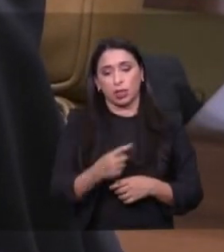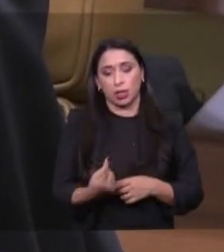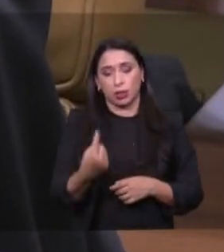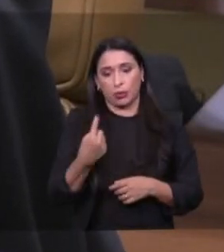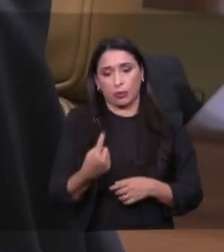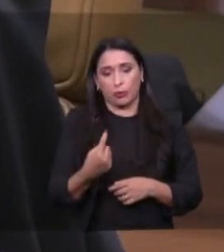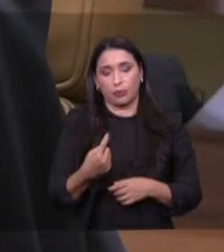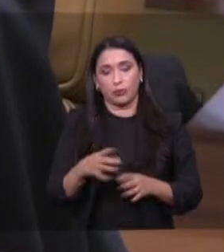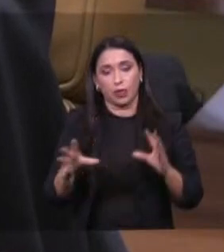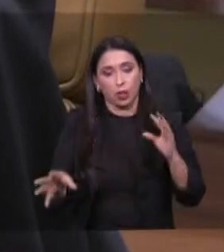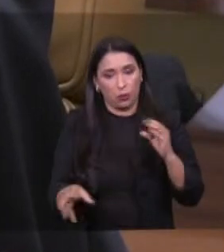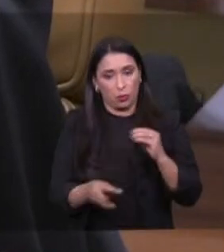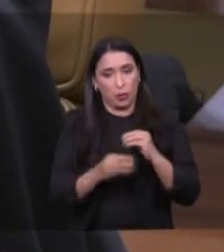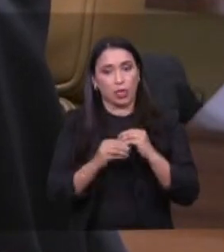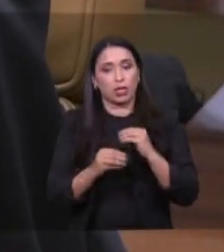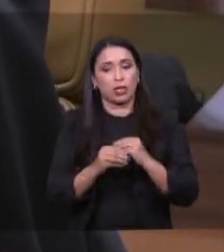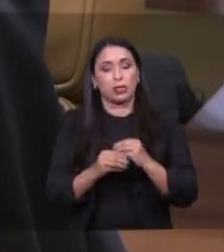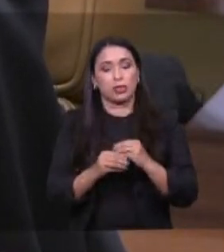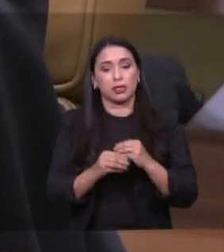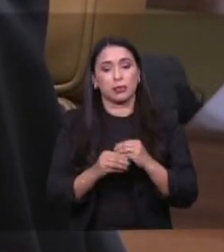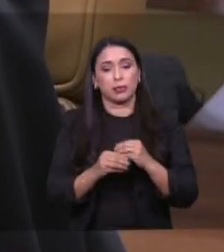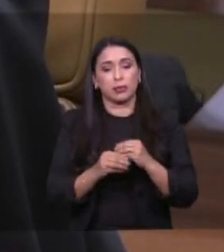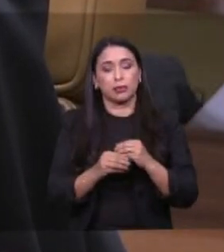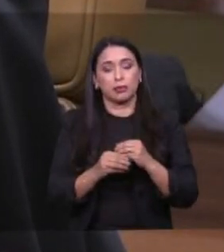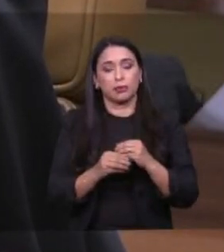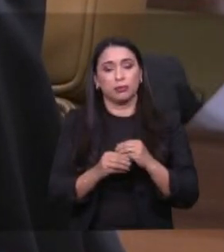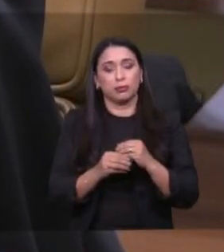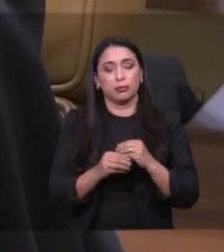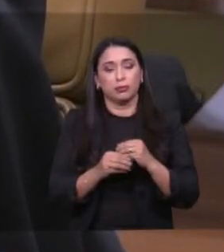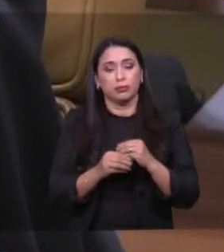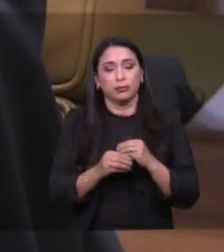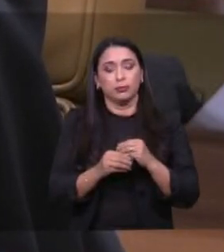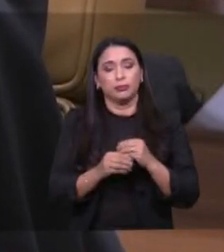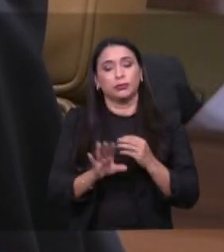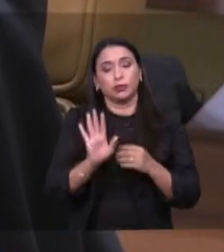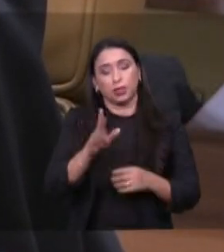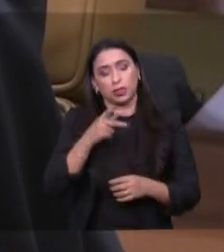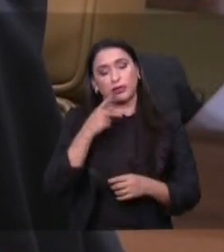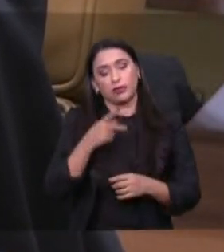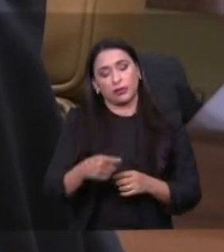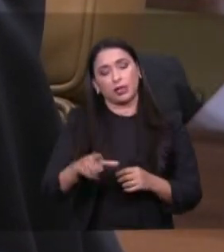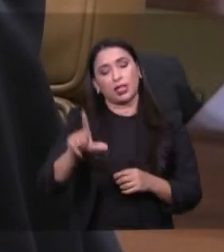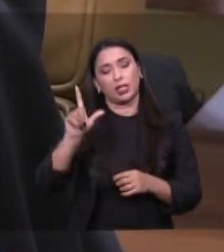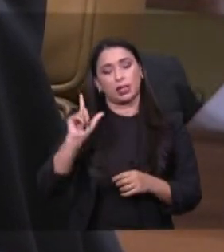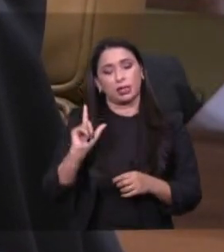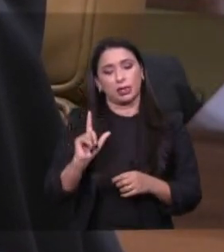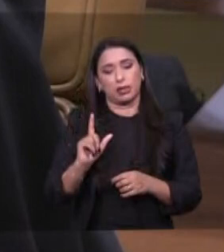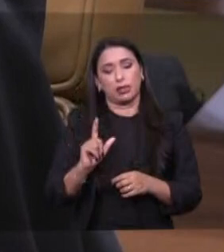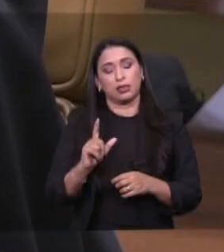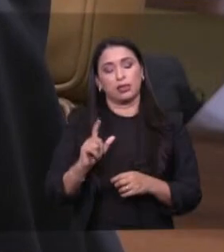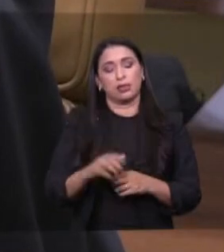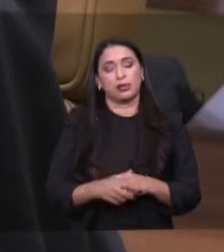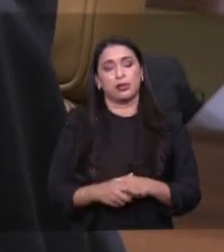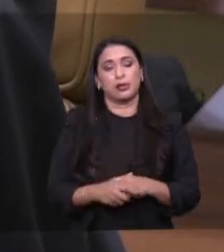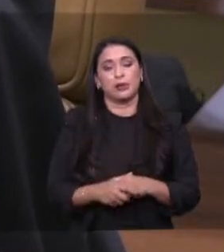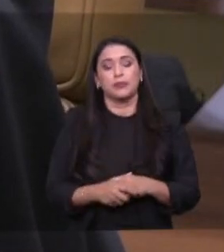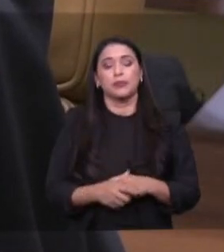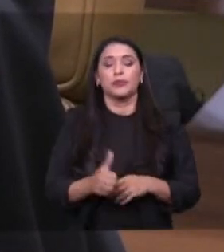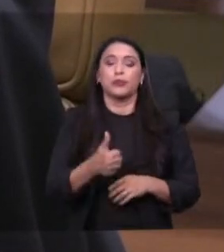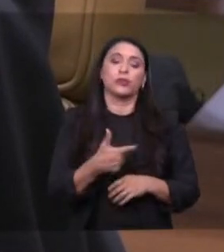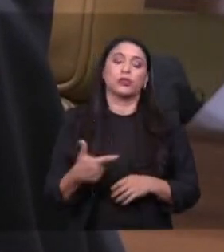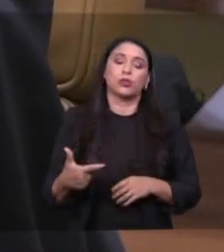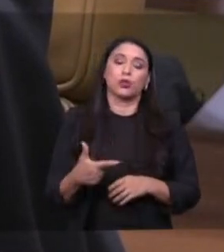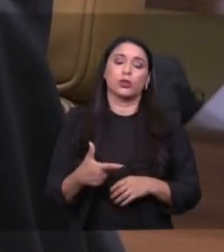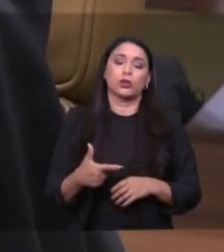6.581. Aqui é um acréscimo que eu faço no ponto, como já lido e dito na data de ontem. 12.